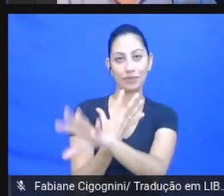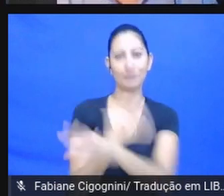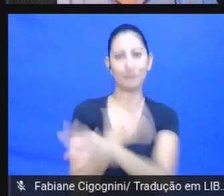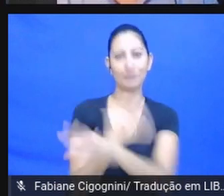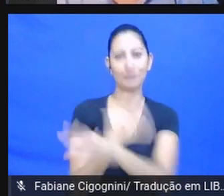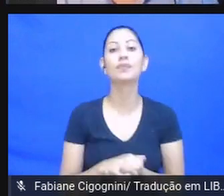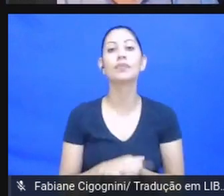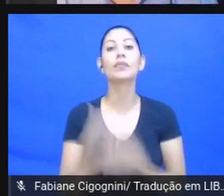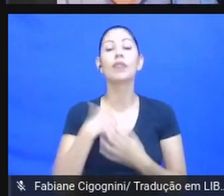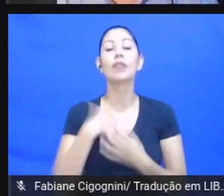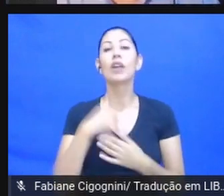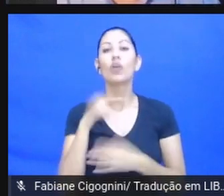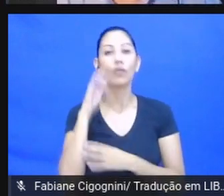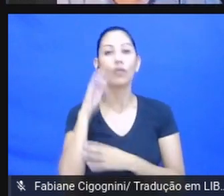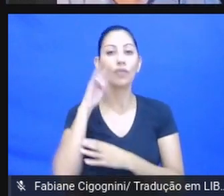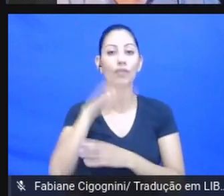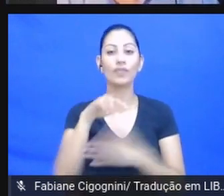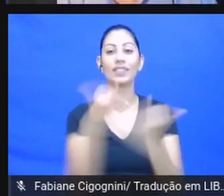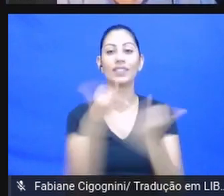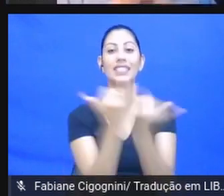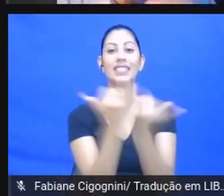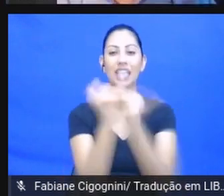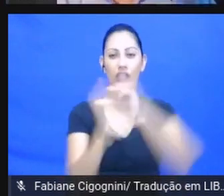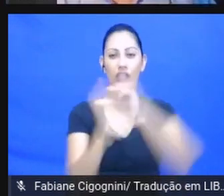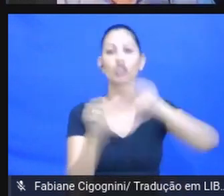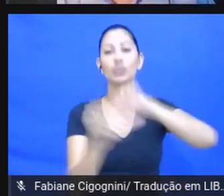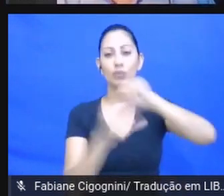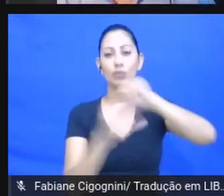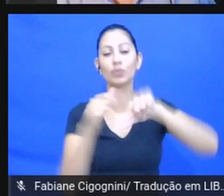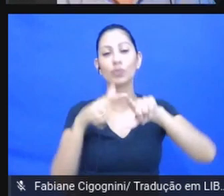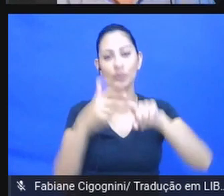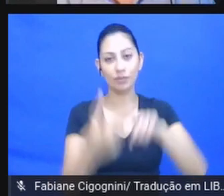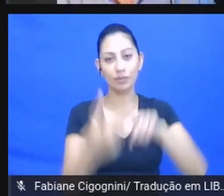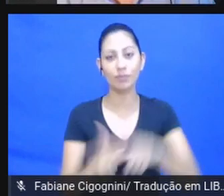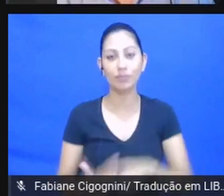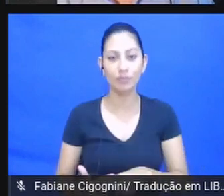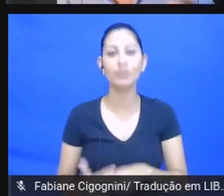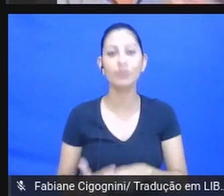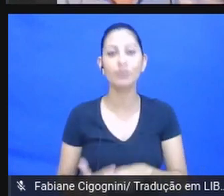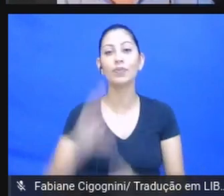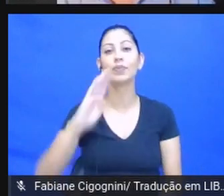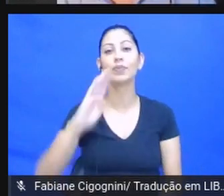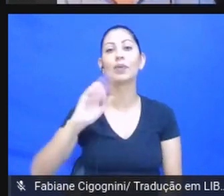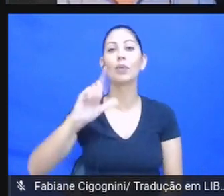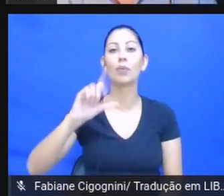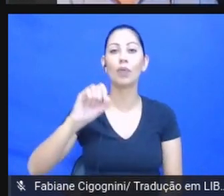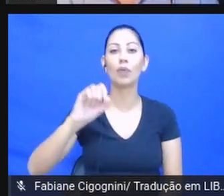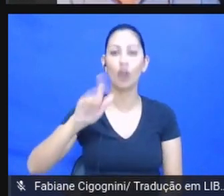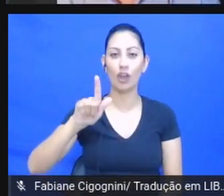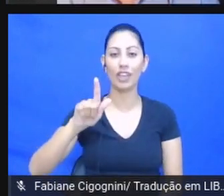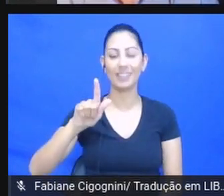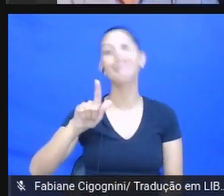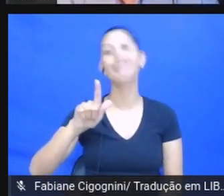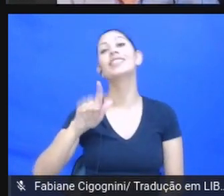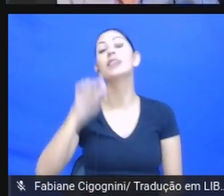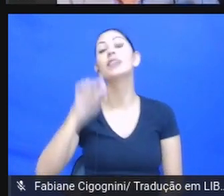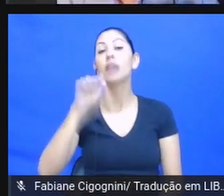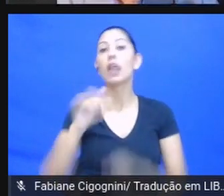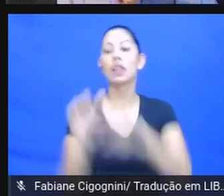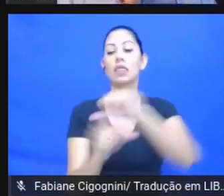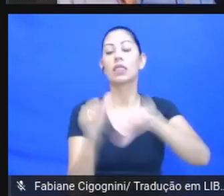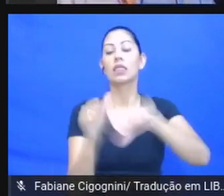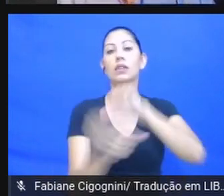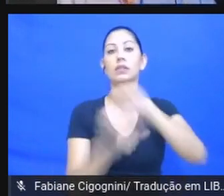blog, vai ter outra cara nesses próximos dias, mas ele trabalha com essa ideia da educação transformadora, a